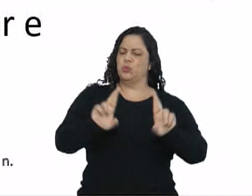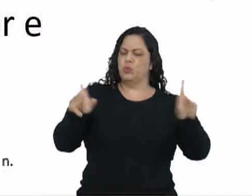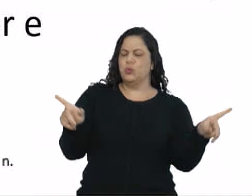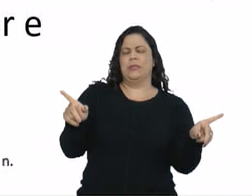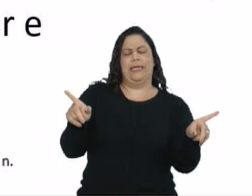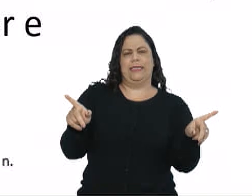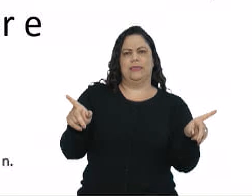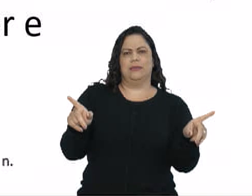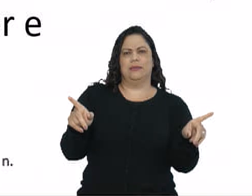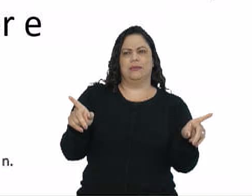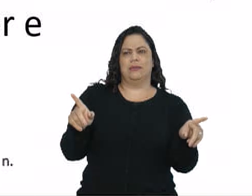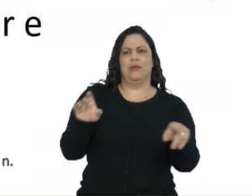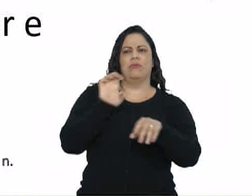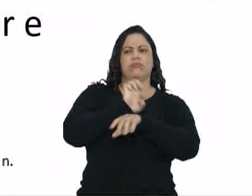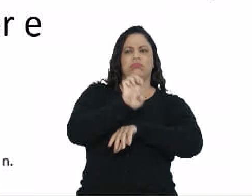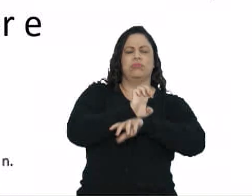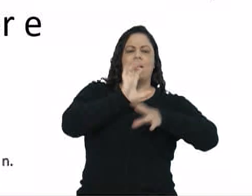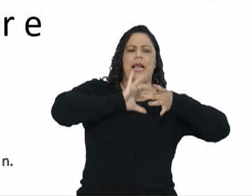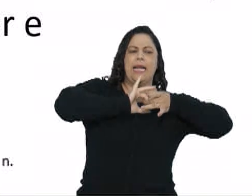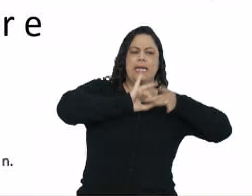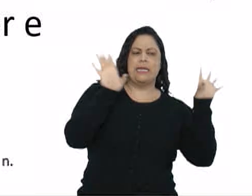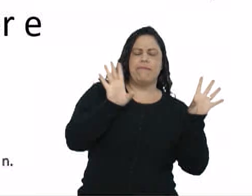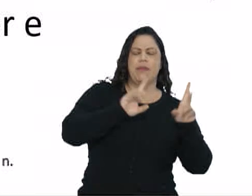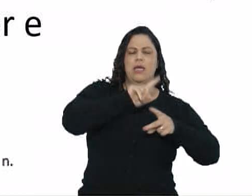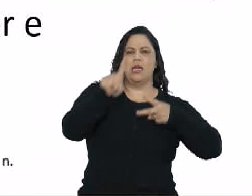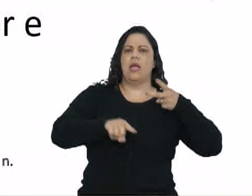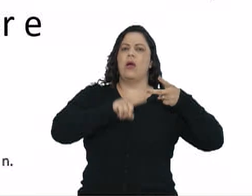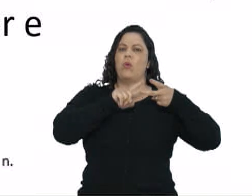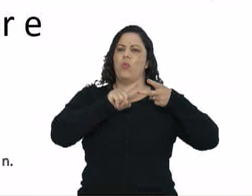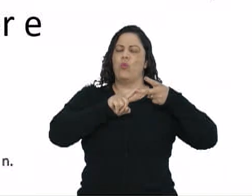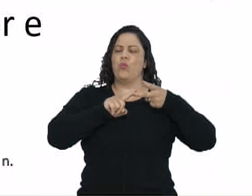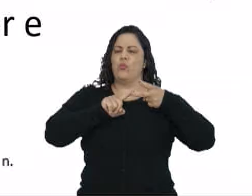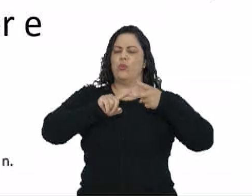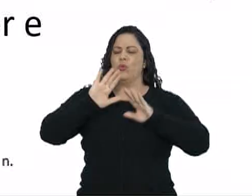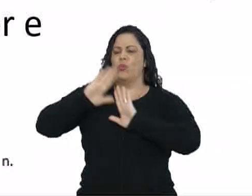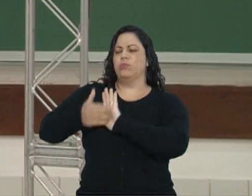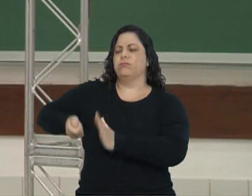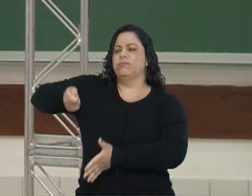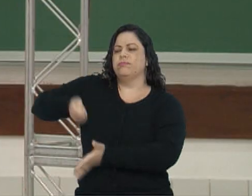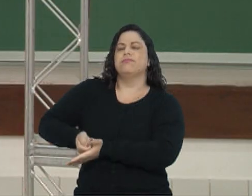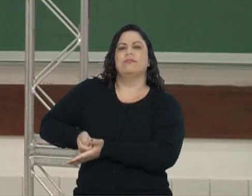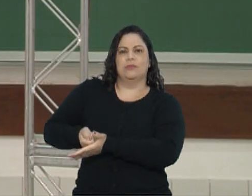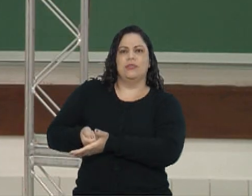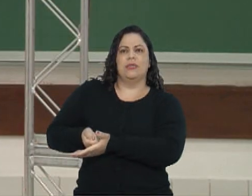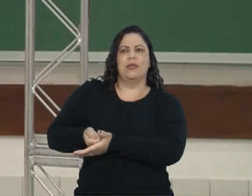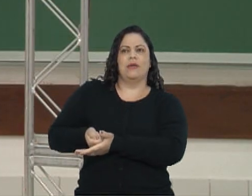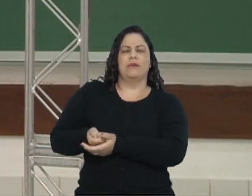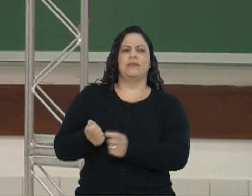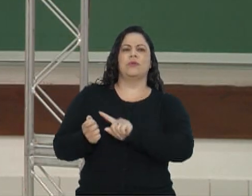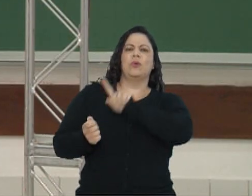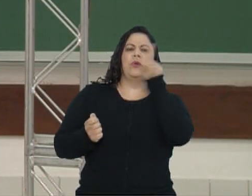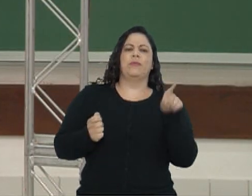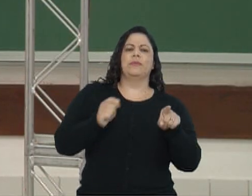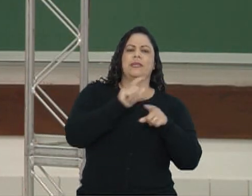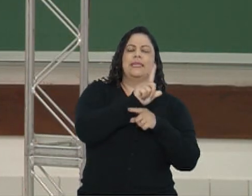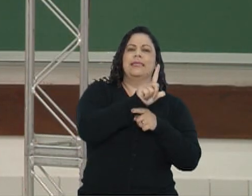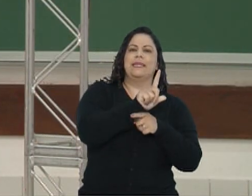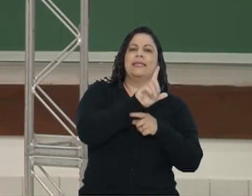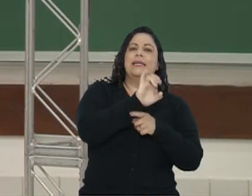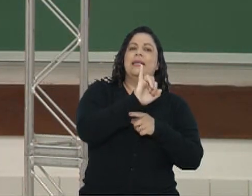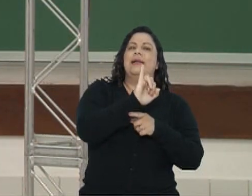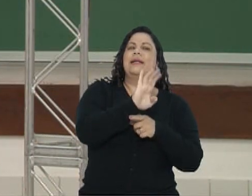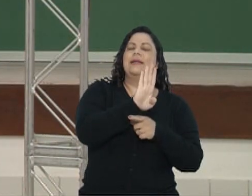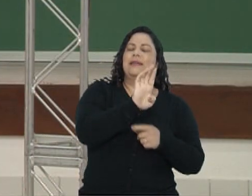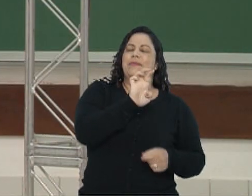Diferenças entre o Estado liberal e Estado totalitário. Sempre que a gente fala em Estado liberal, pessoal, para contradizer o Estado totalitário, a gente